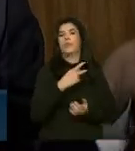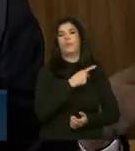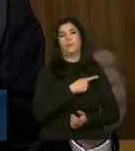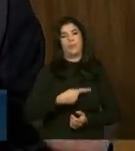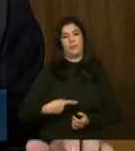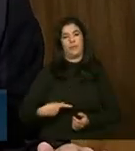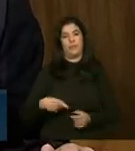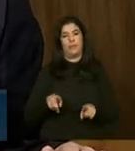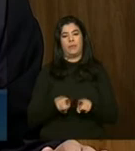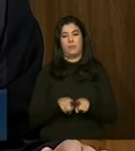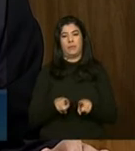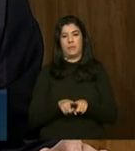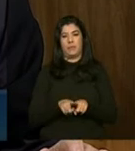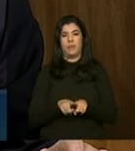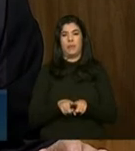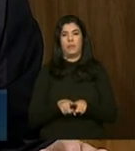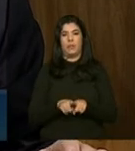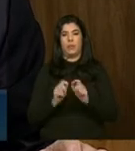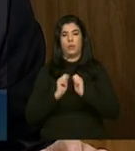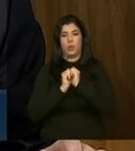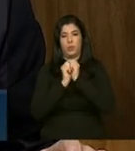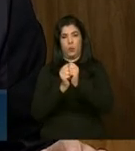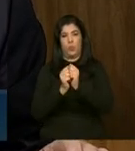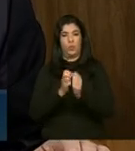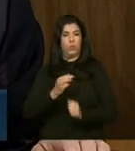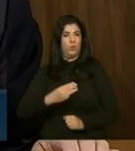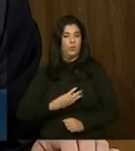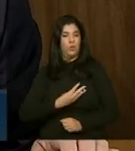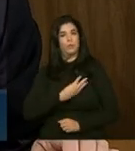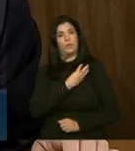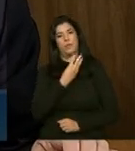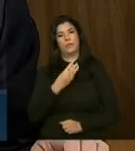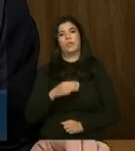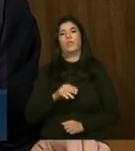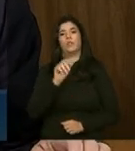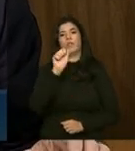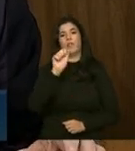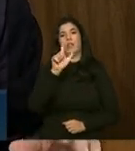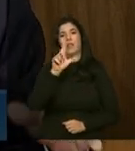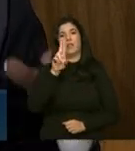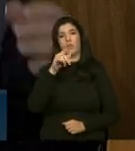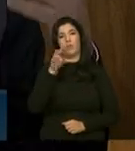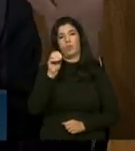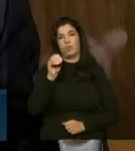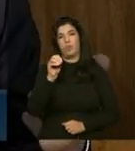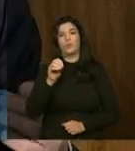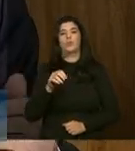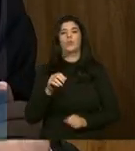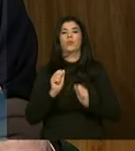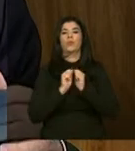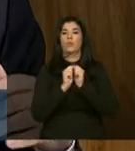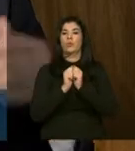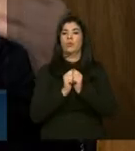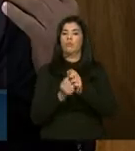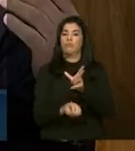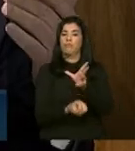presidência, através aqui do nosso ministro Luiz Mercadante, de criar uma